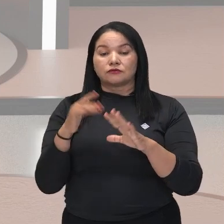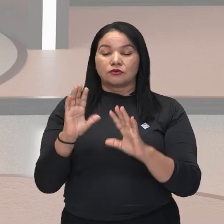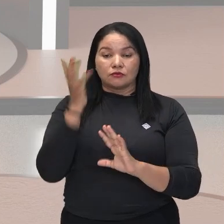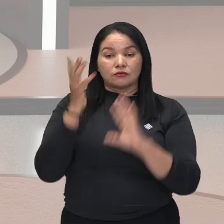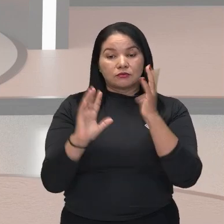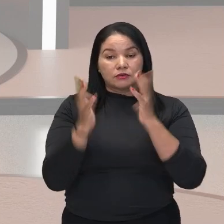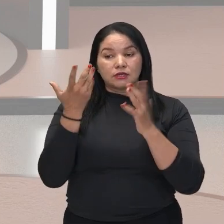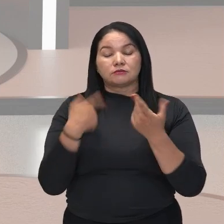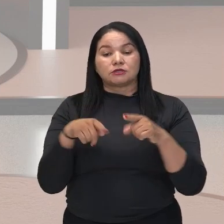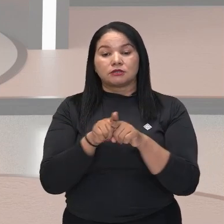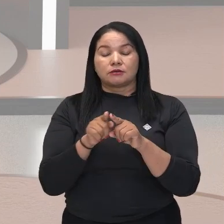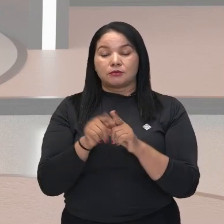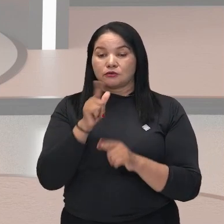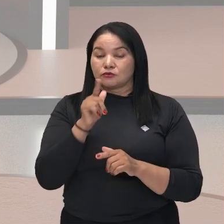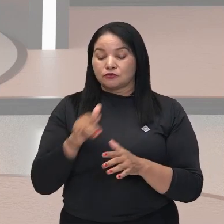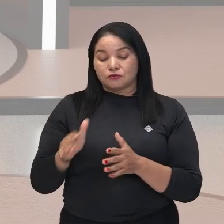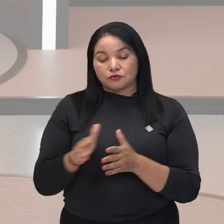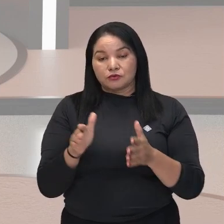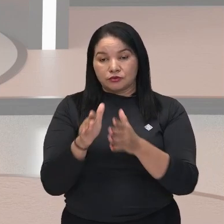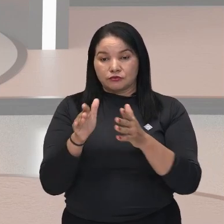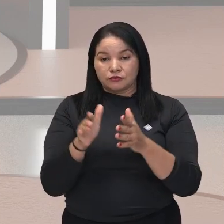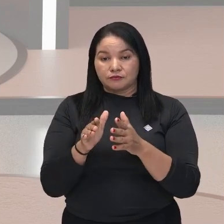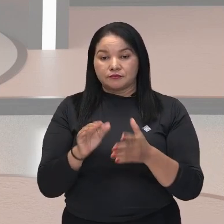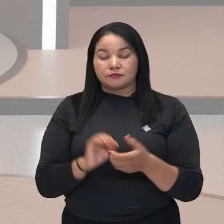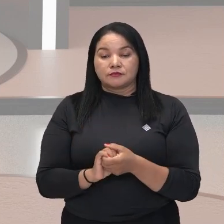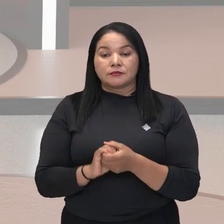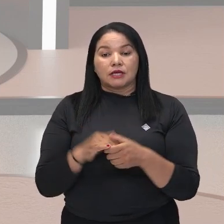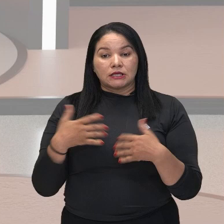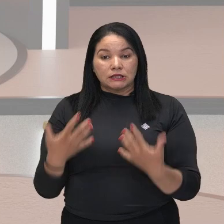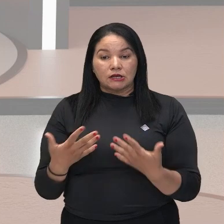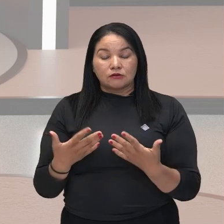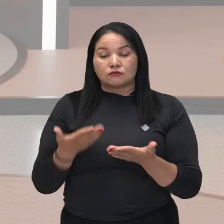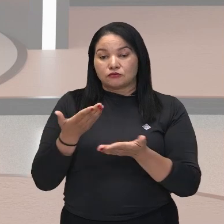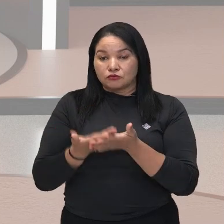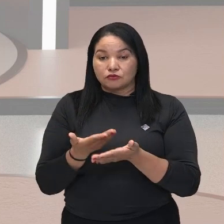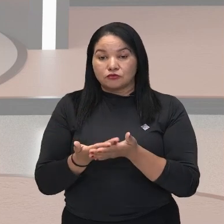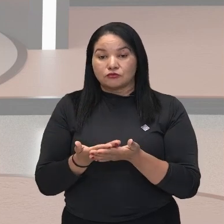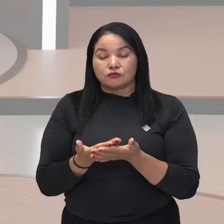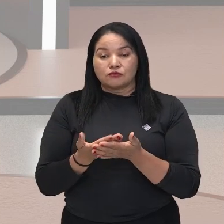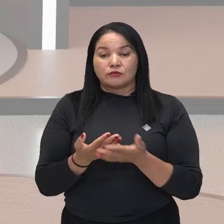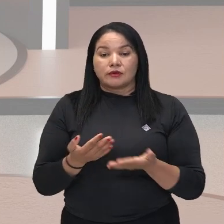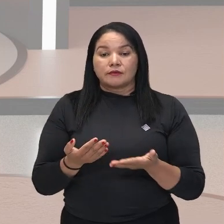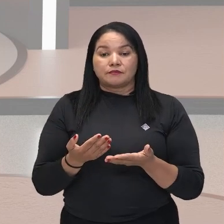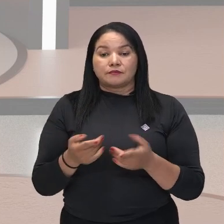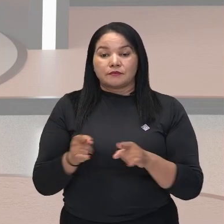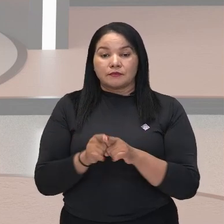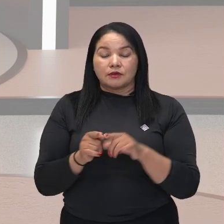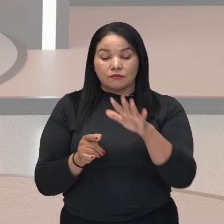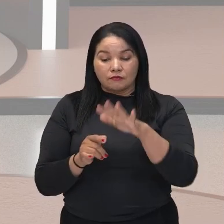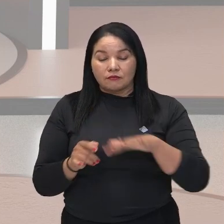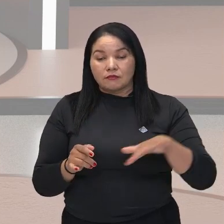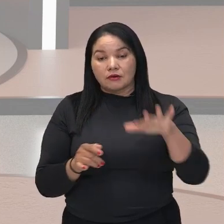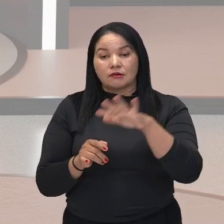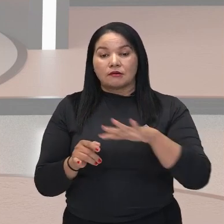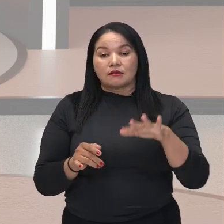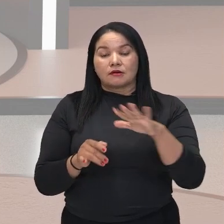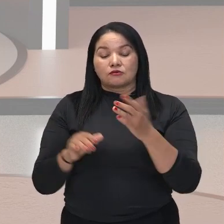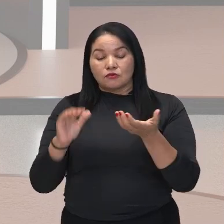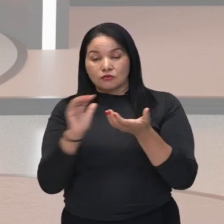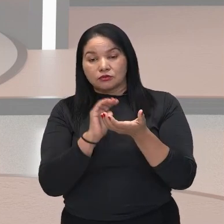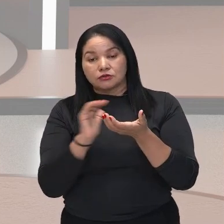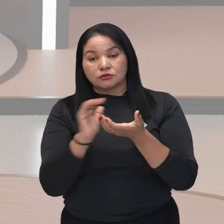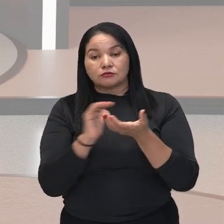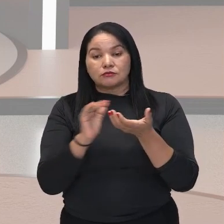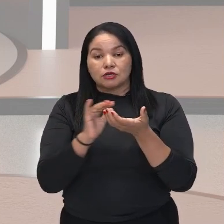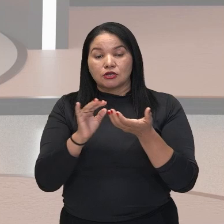a hidrografia, tá? Então, realmente, quando a gente estuda essa situação do Oriente Médio, né? Vendo